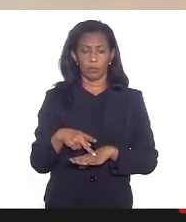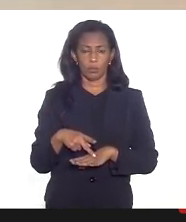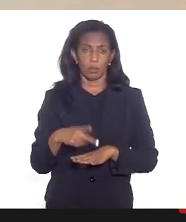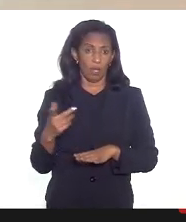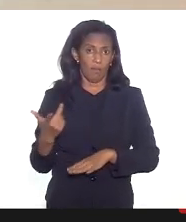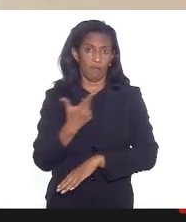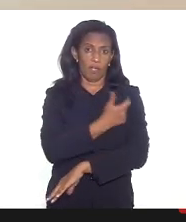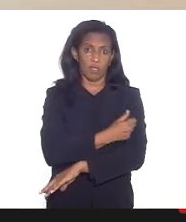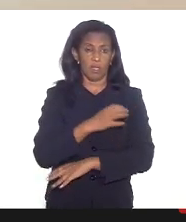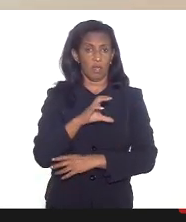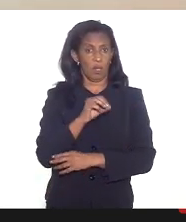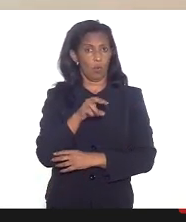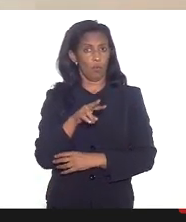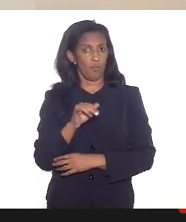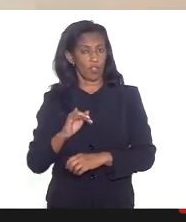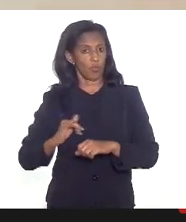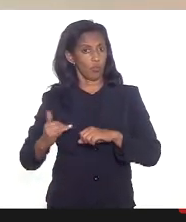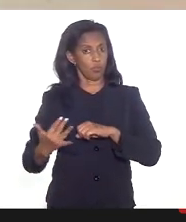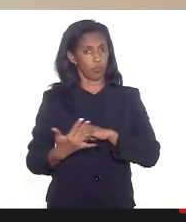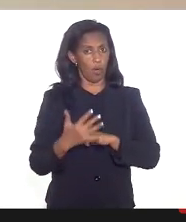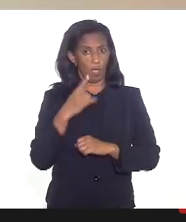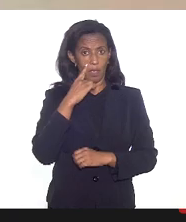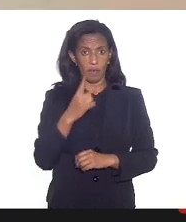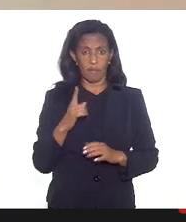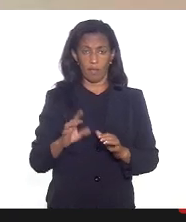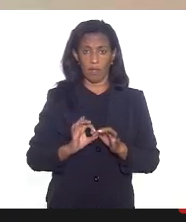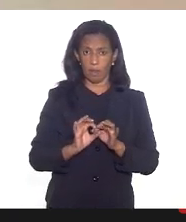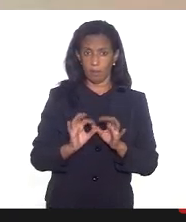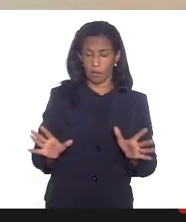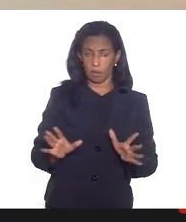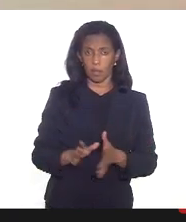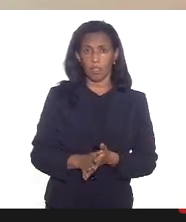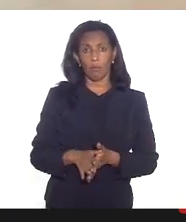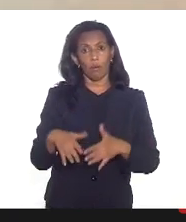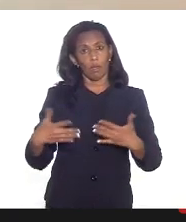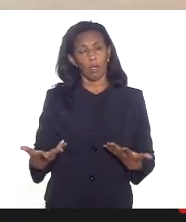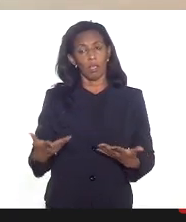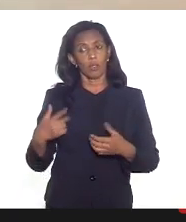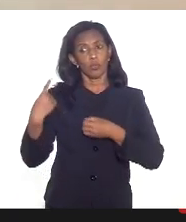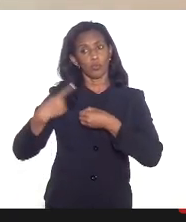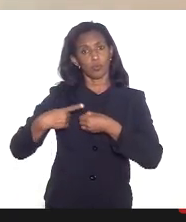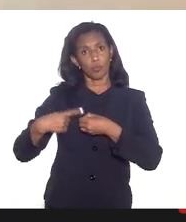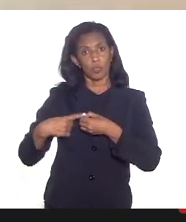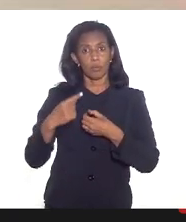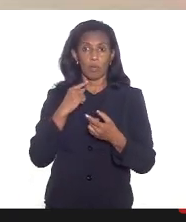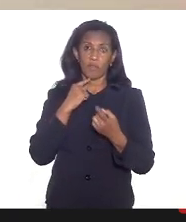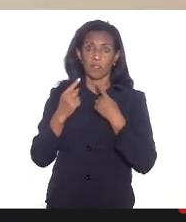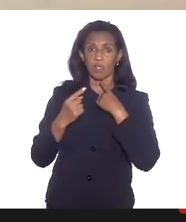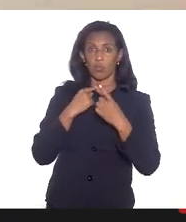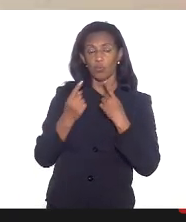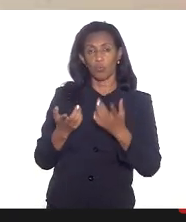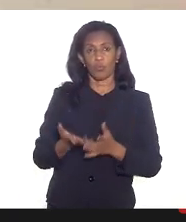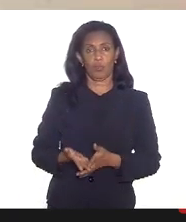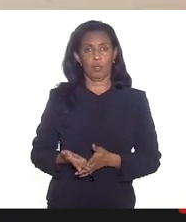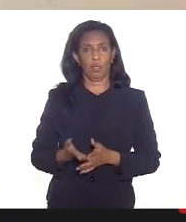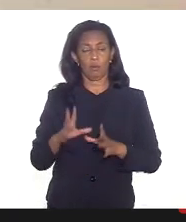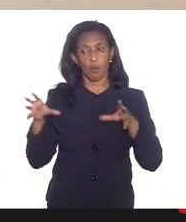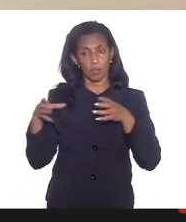aceleração da vacina da convide e e ver uma deliberação obviamente os municípios ficam na dúvida mas